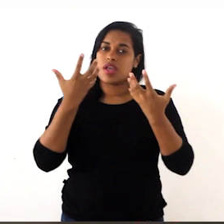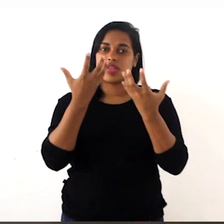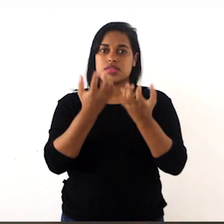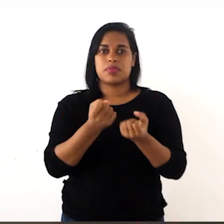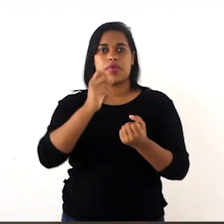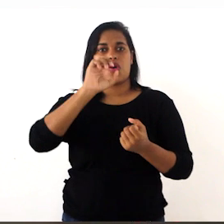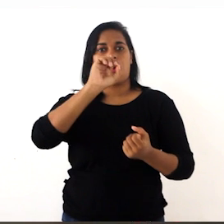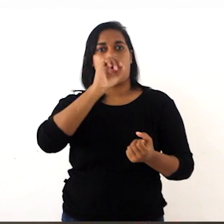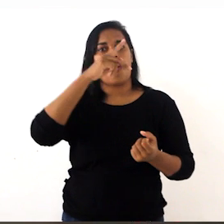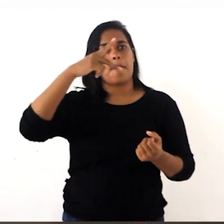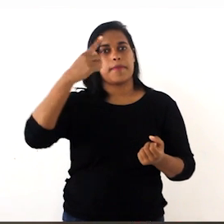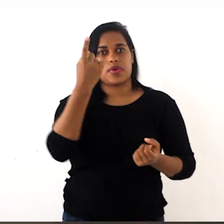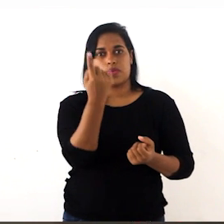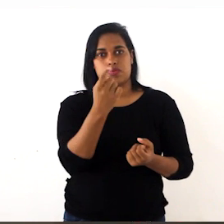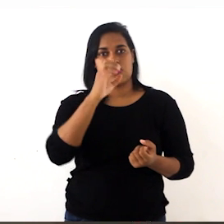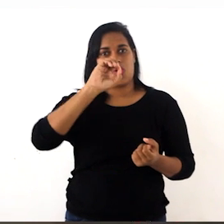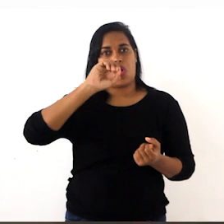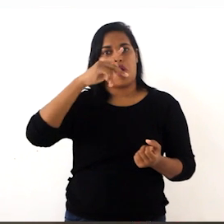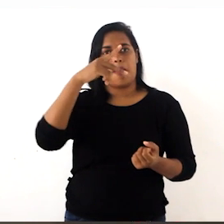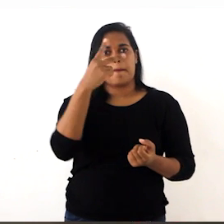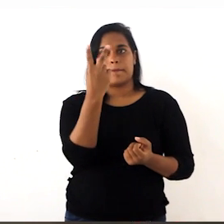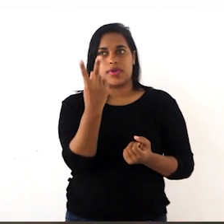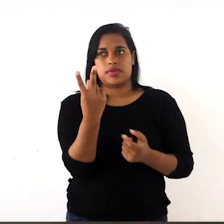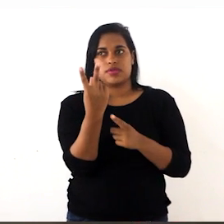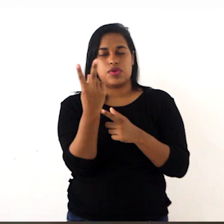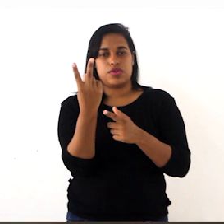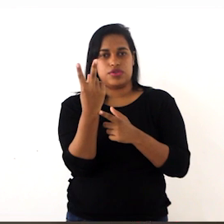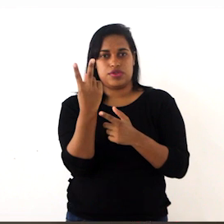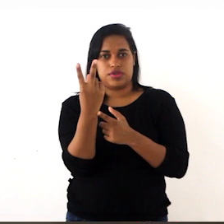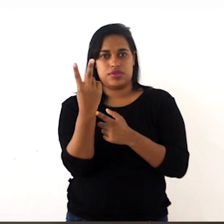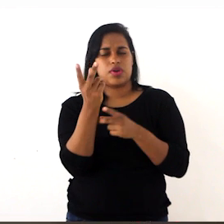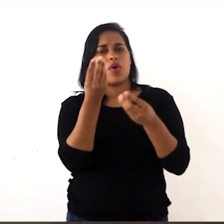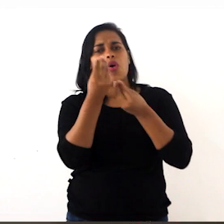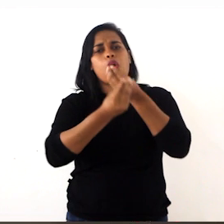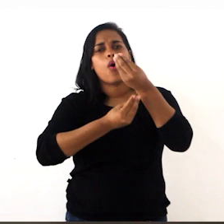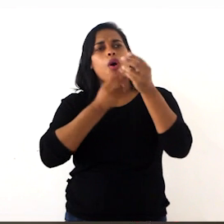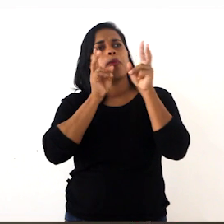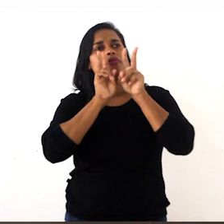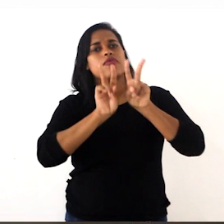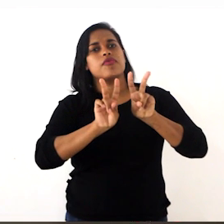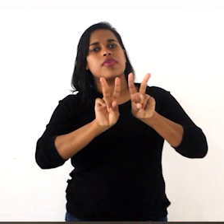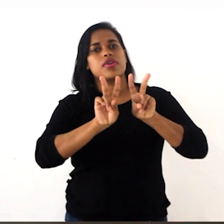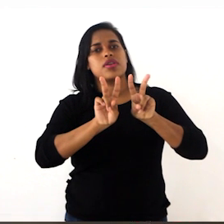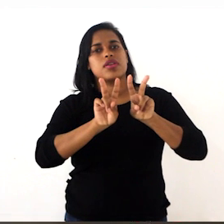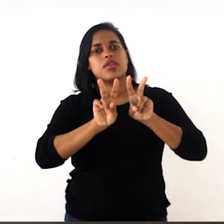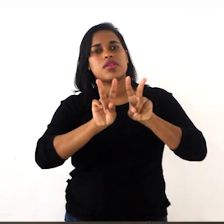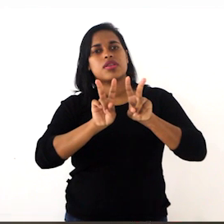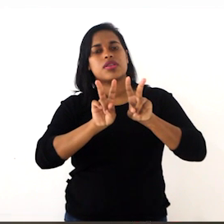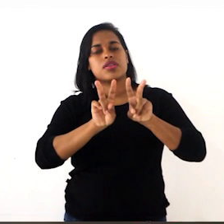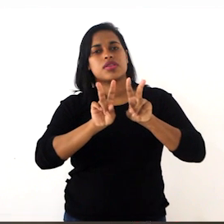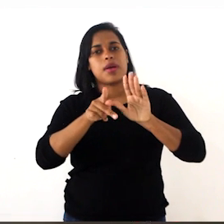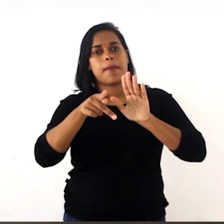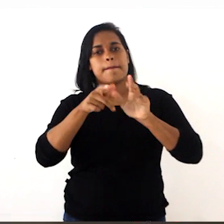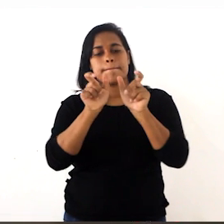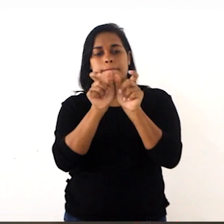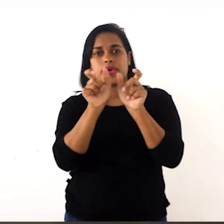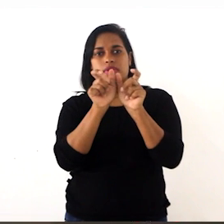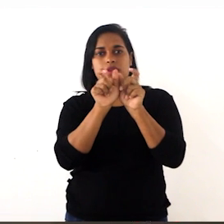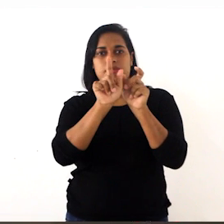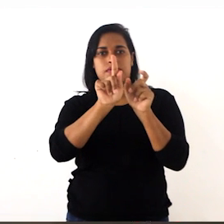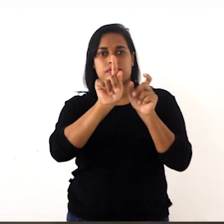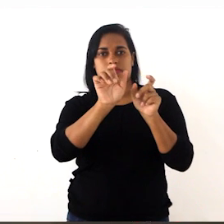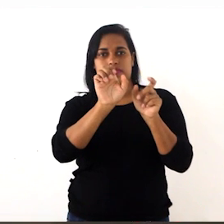OP1 e OP2 pelo método get. E como é que a gente verifica isso? Em vez de colocar post, a gente coloca